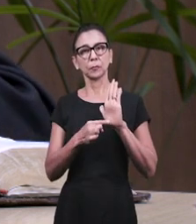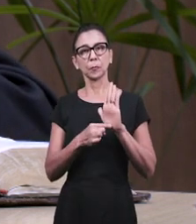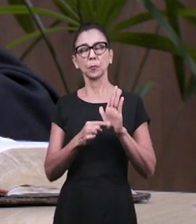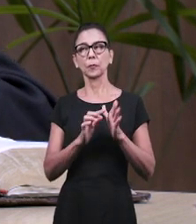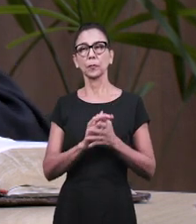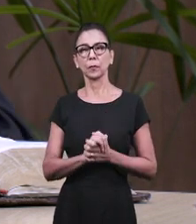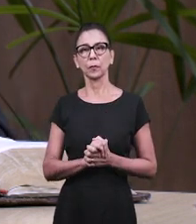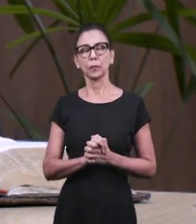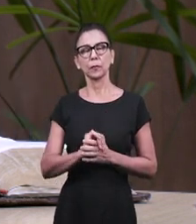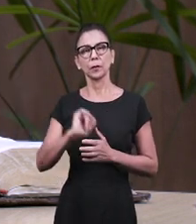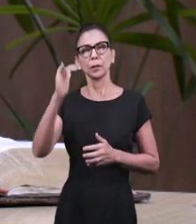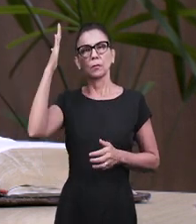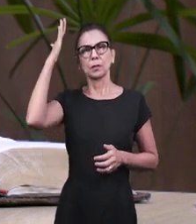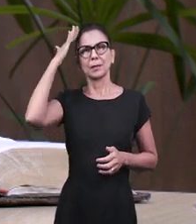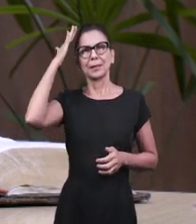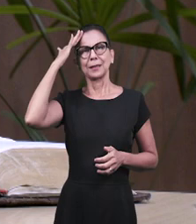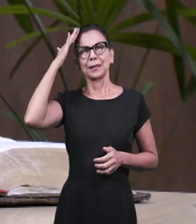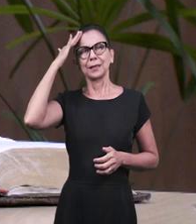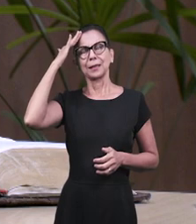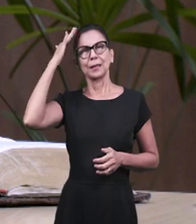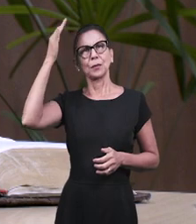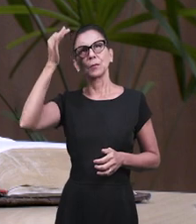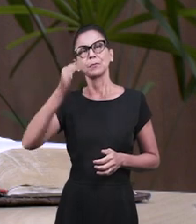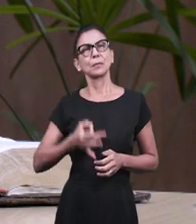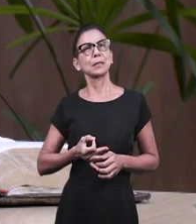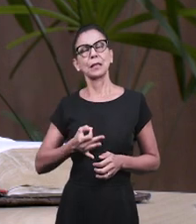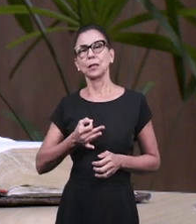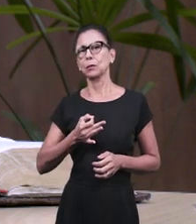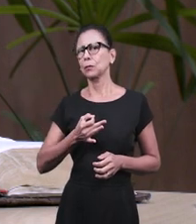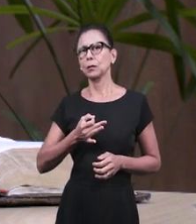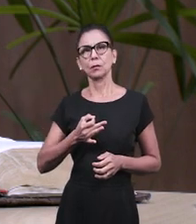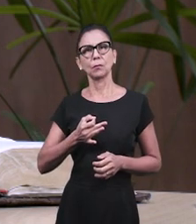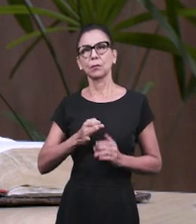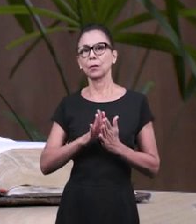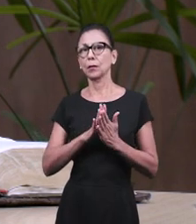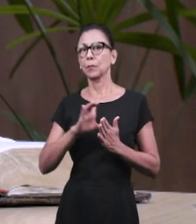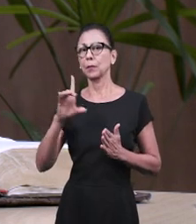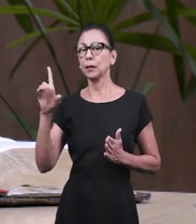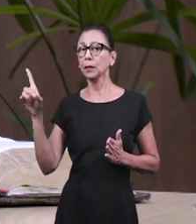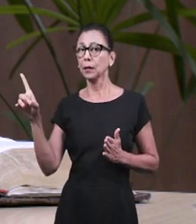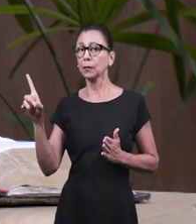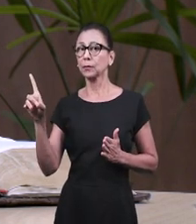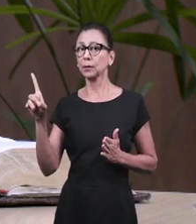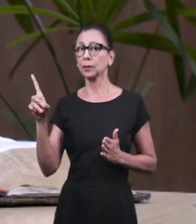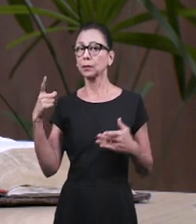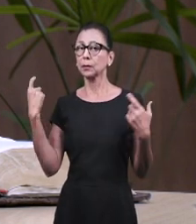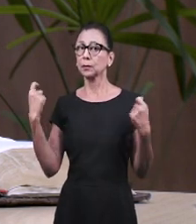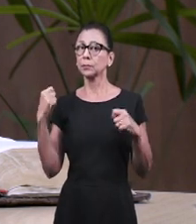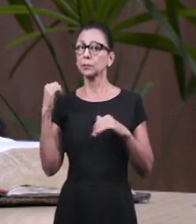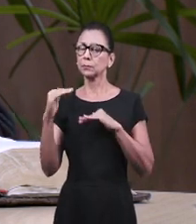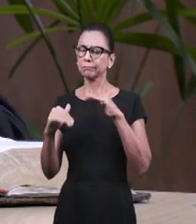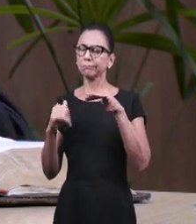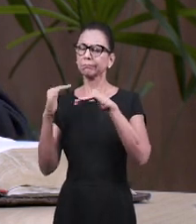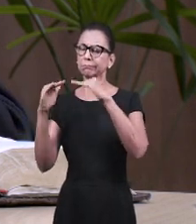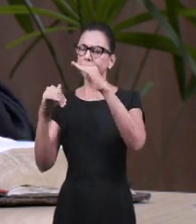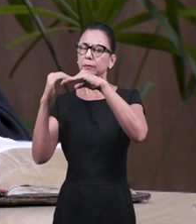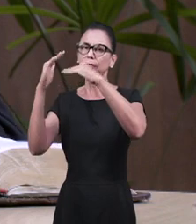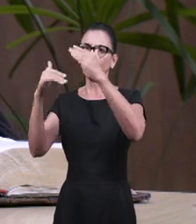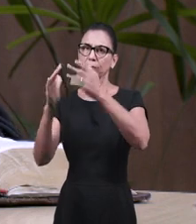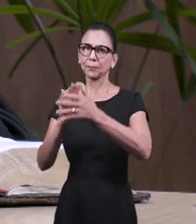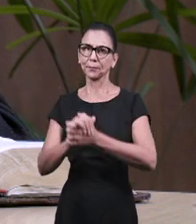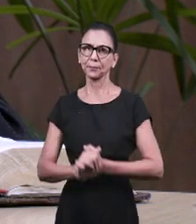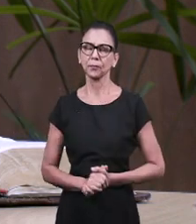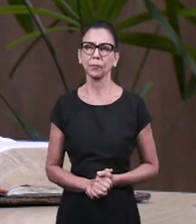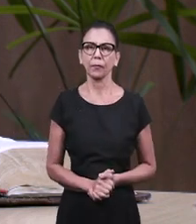pessoa não está devidamente aperfeiçoada para compreender bem a palavra. Ou seja, não tá, a